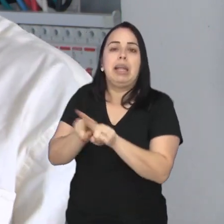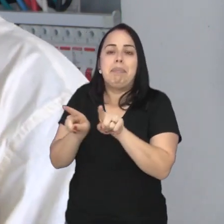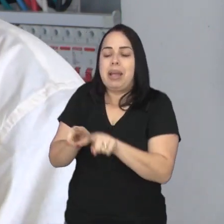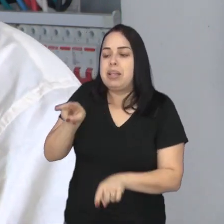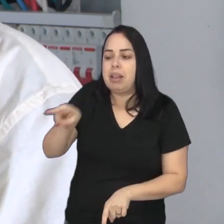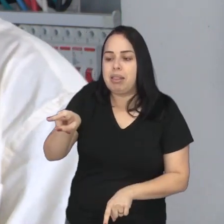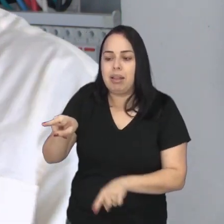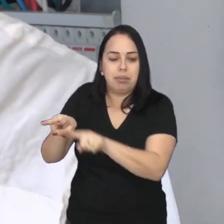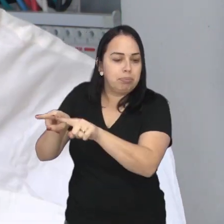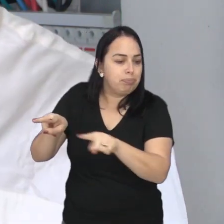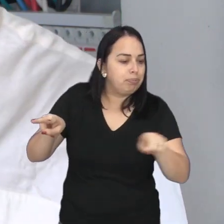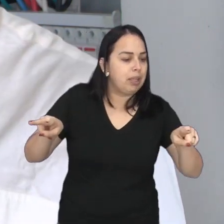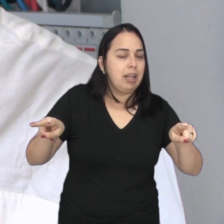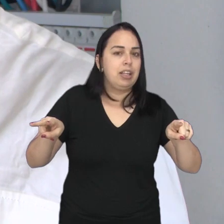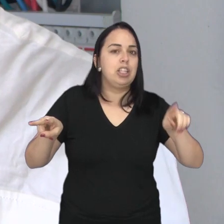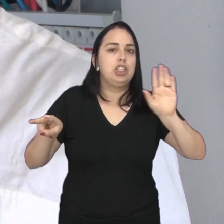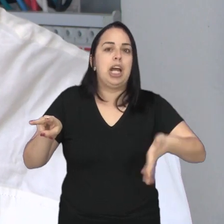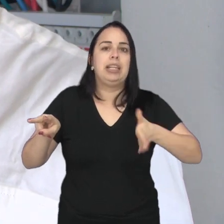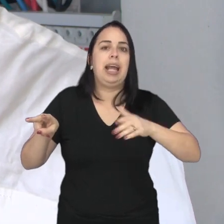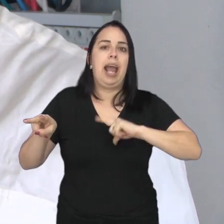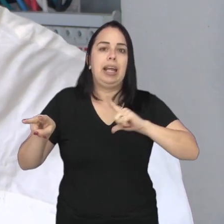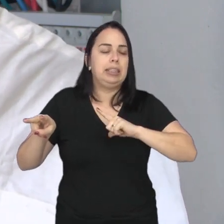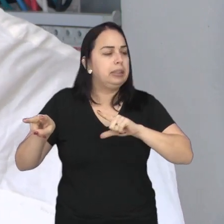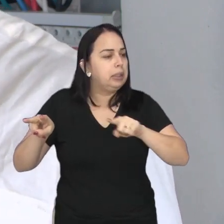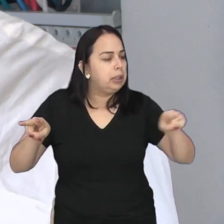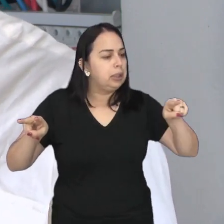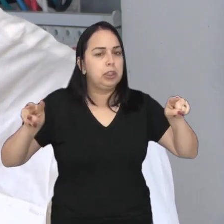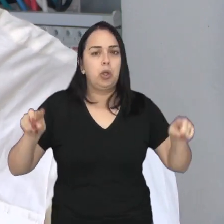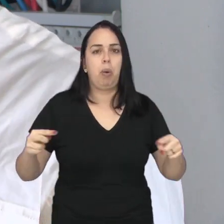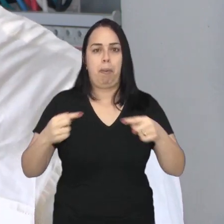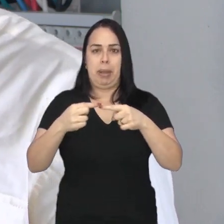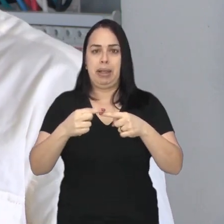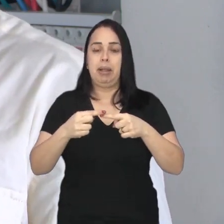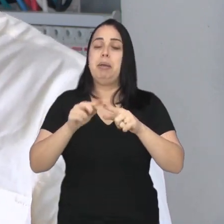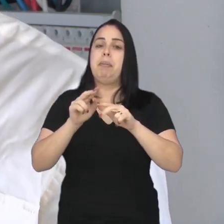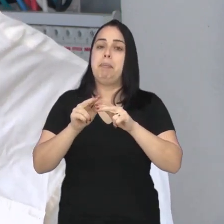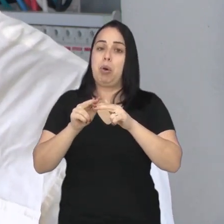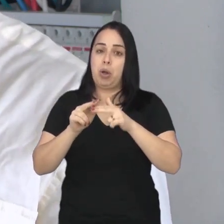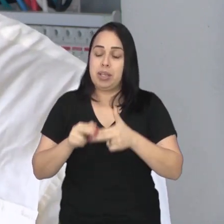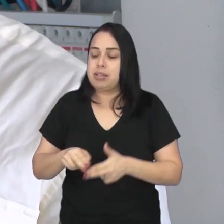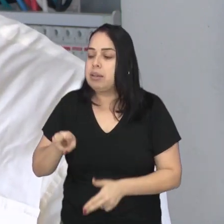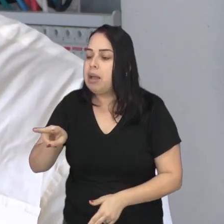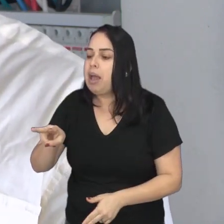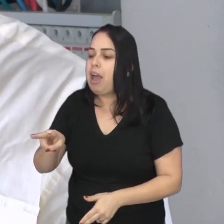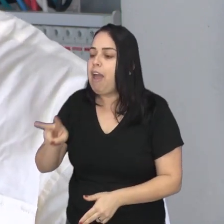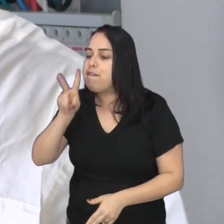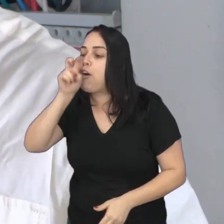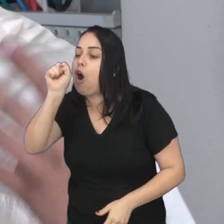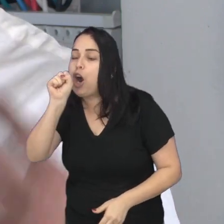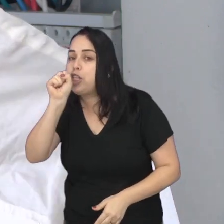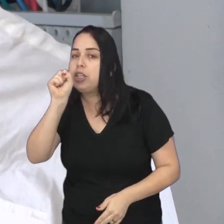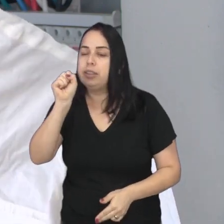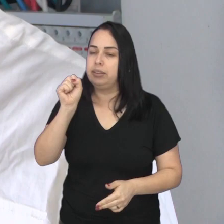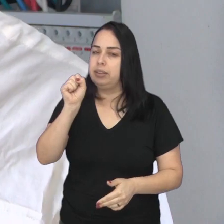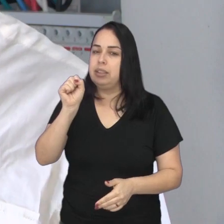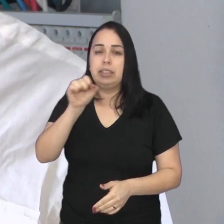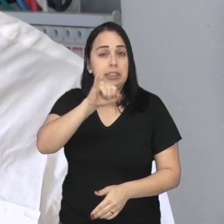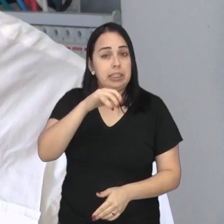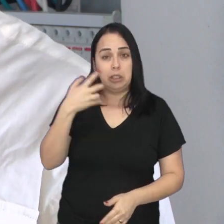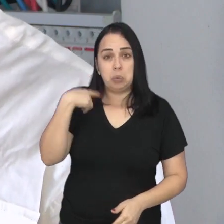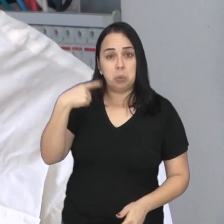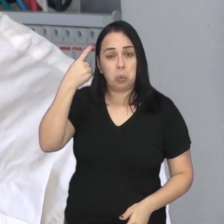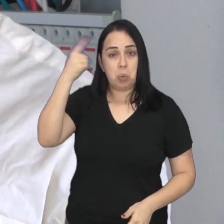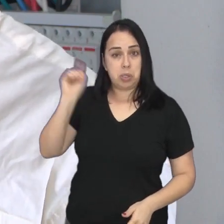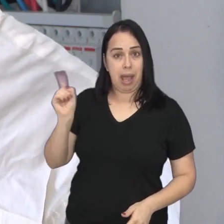ela pode ser suportada pela instalação que você já tem. Para você saber disso, você precisa consultar a potência do equipamento e se você não tem esse